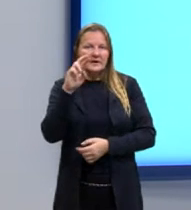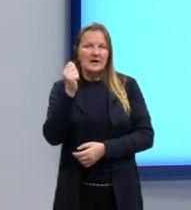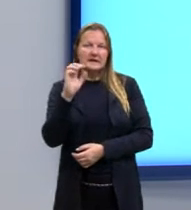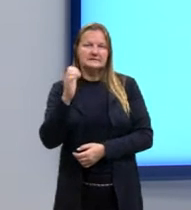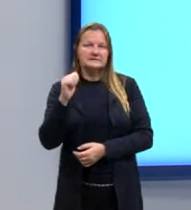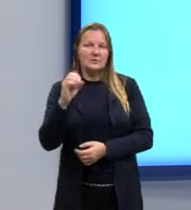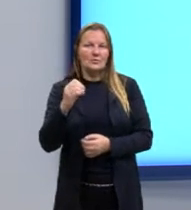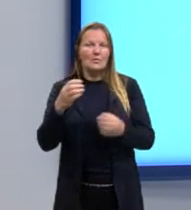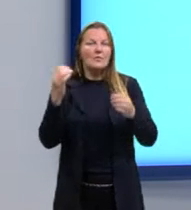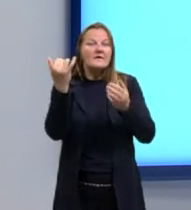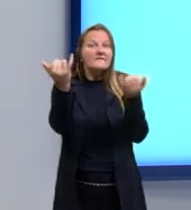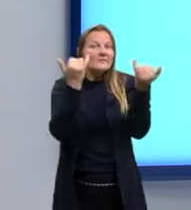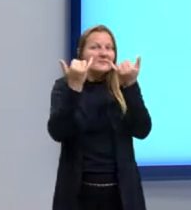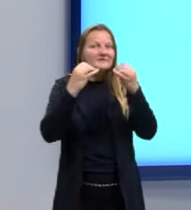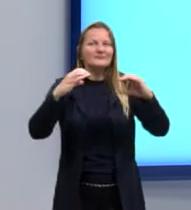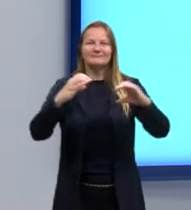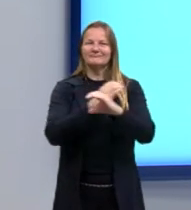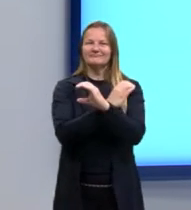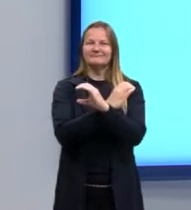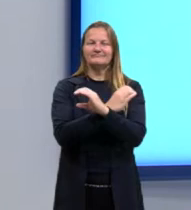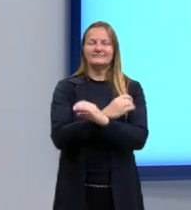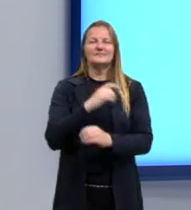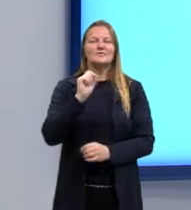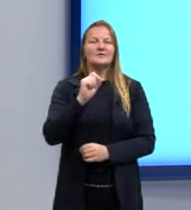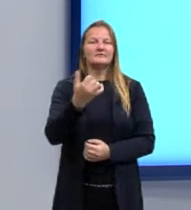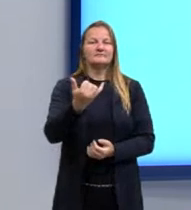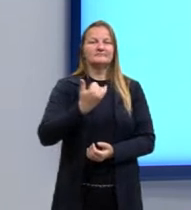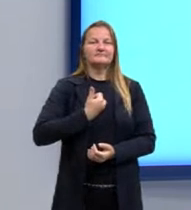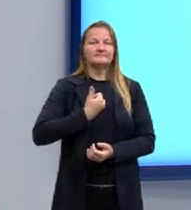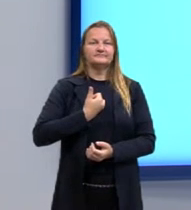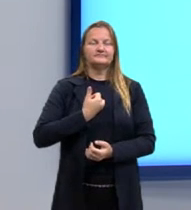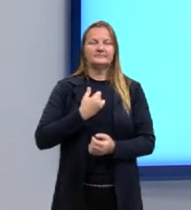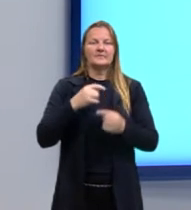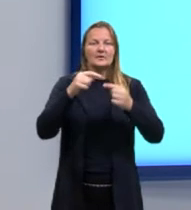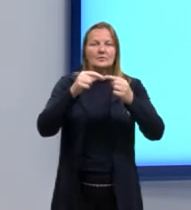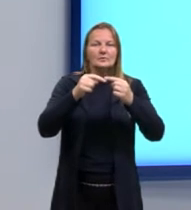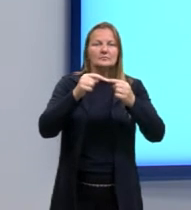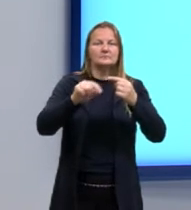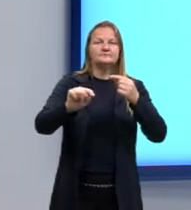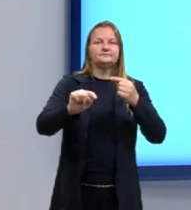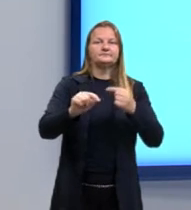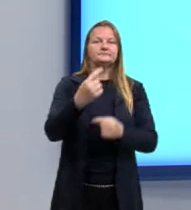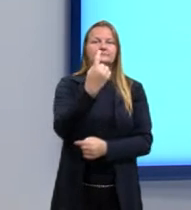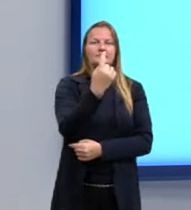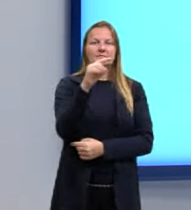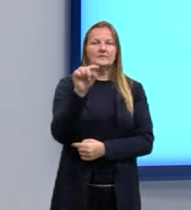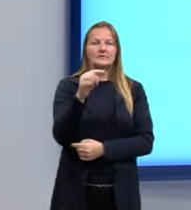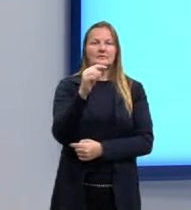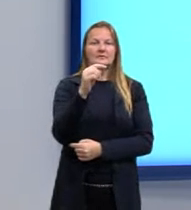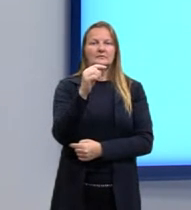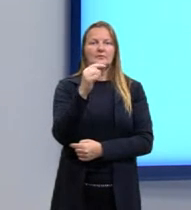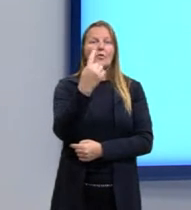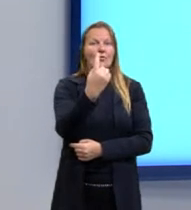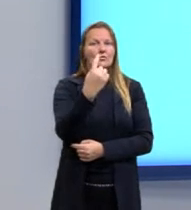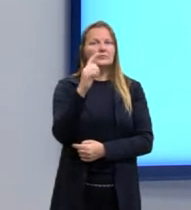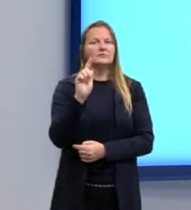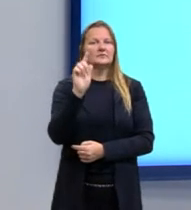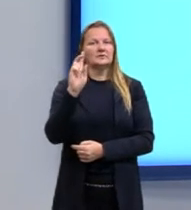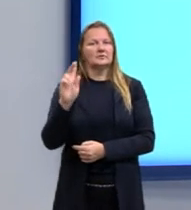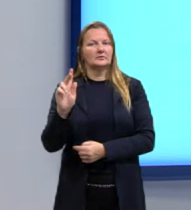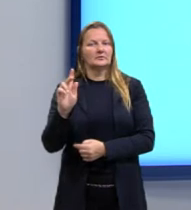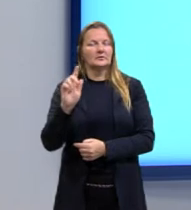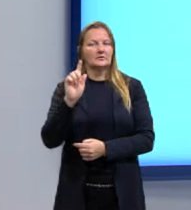completinhas o que que ele nos deu o desvio padrão foi de 1 kg e